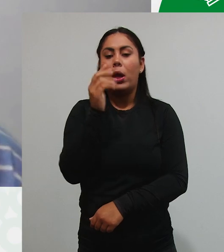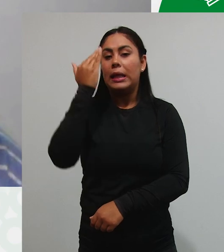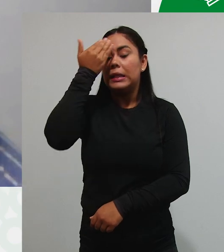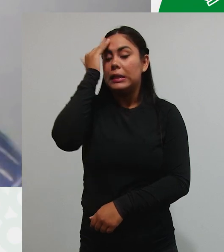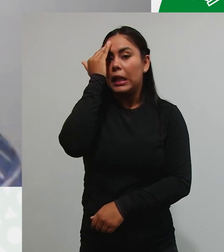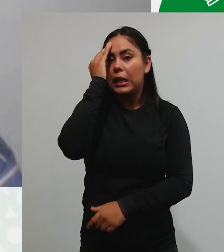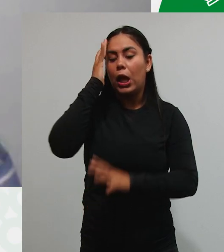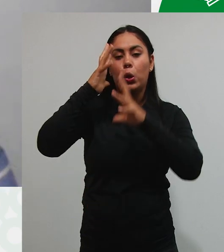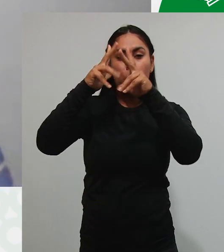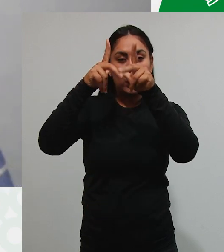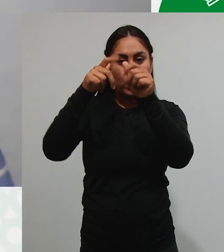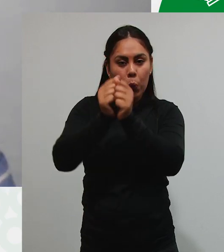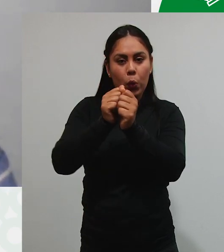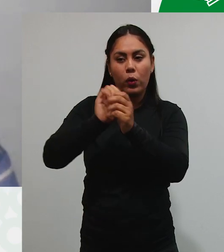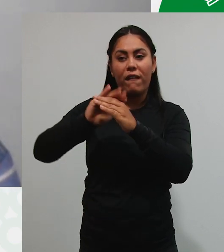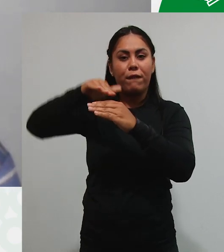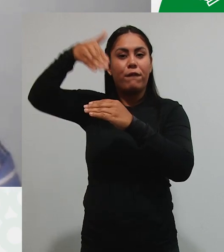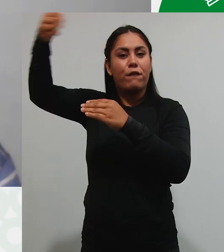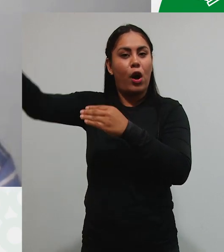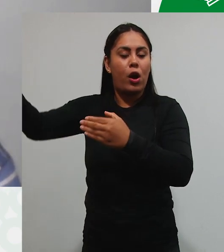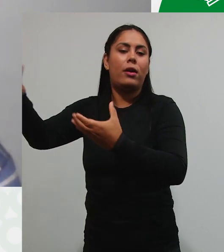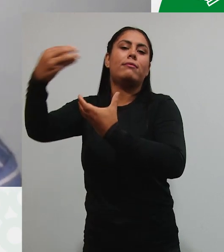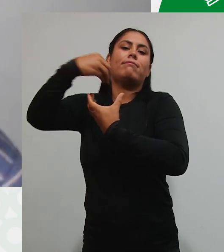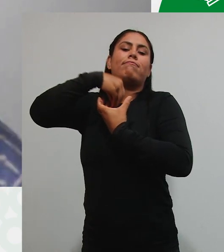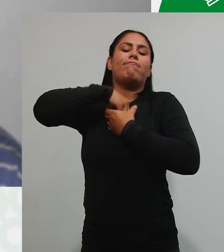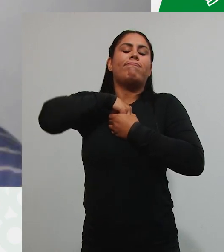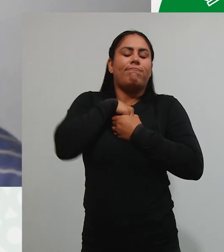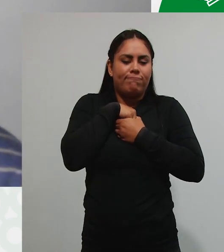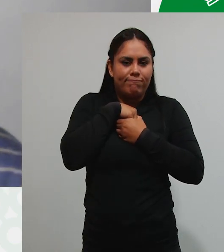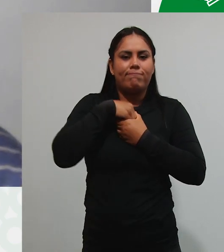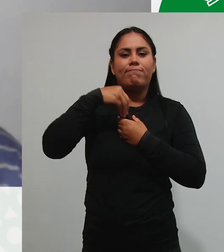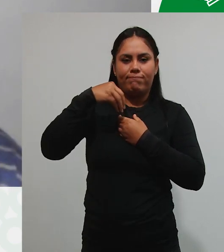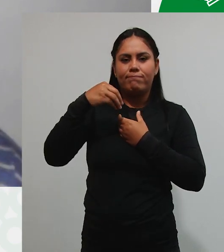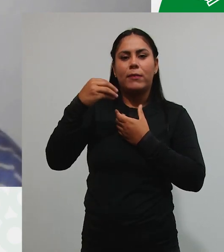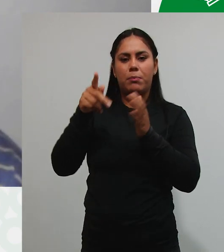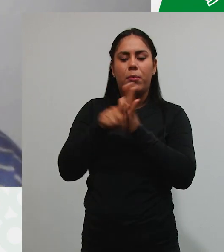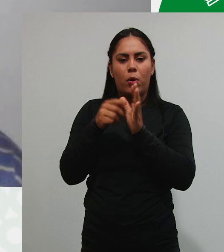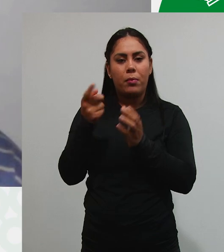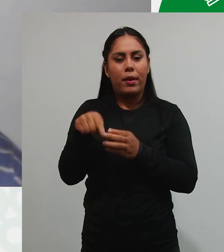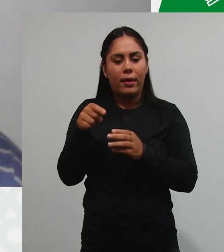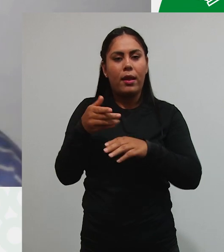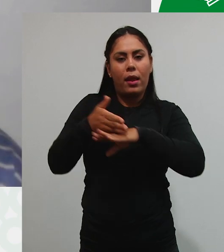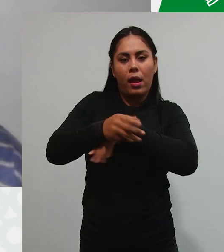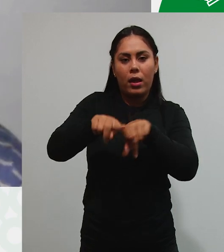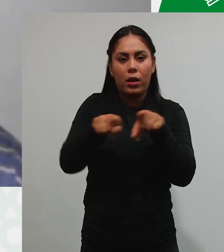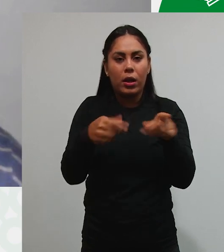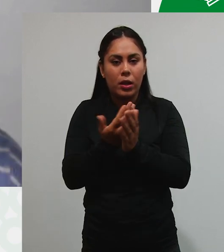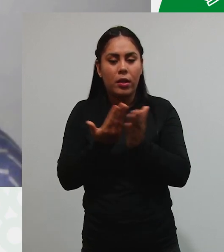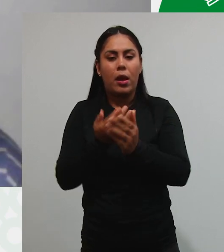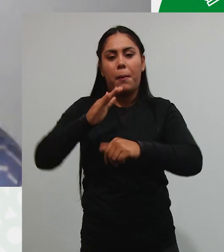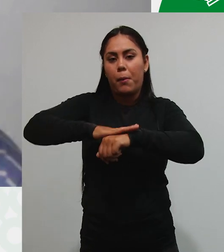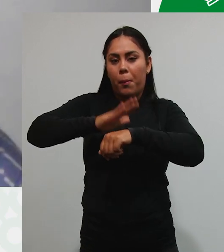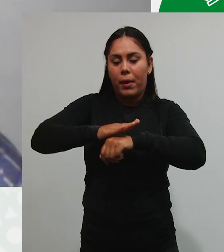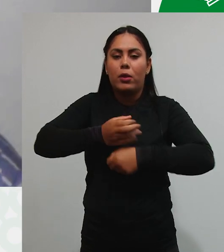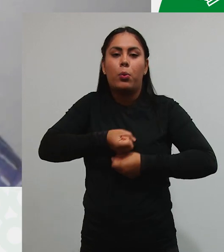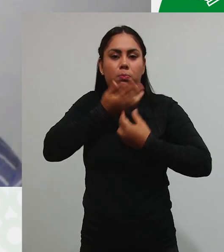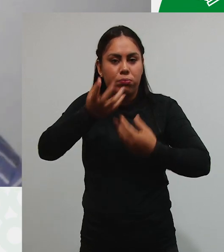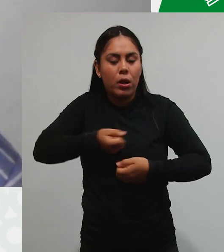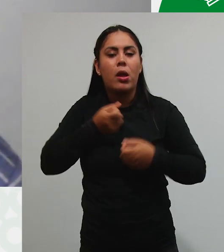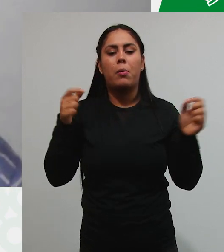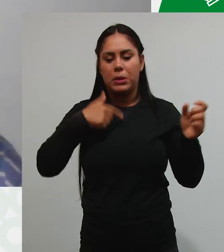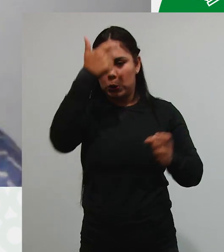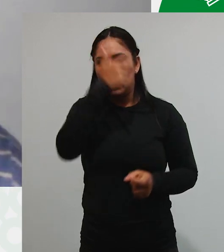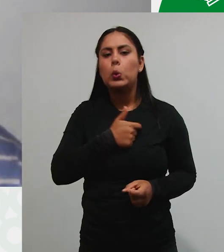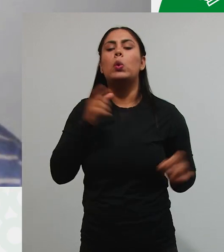aluna, mas entender que tudo que há fora da escola entra com ele para dentro da sala de aula. E isso vai se manifestar em algum